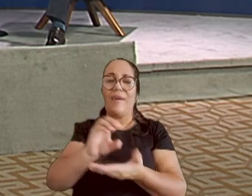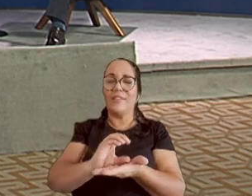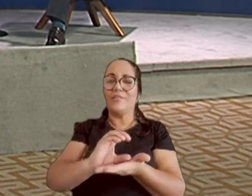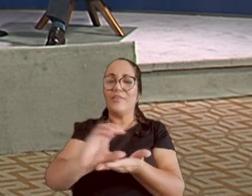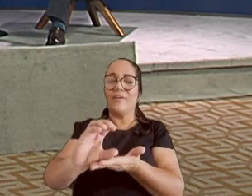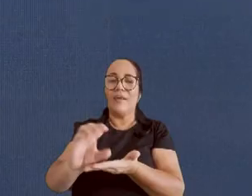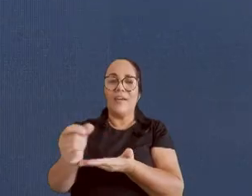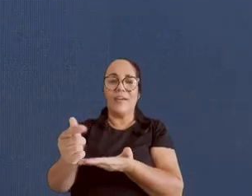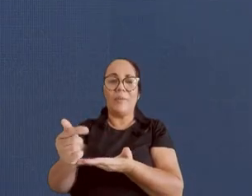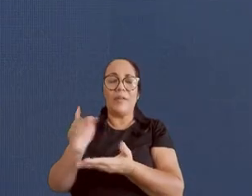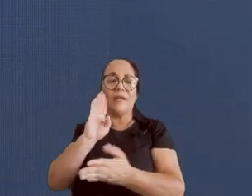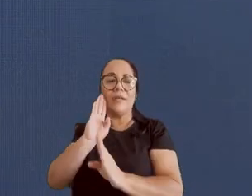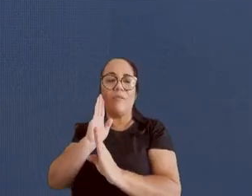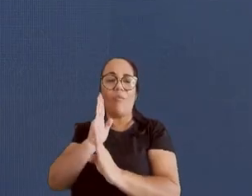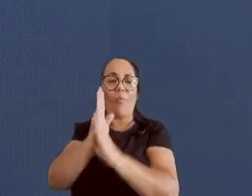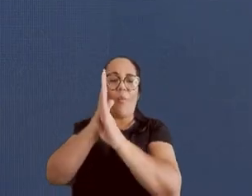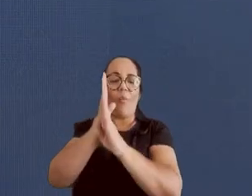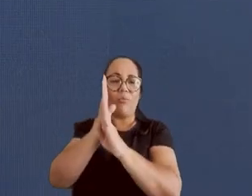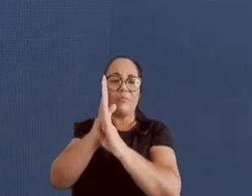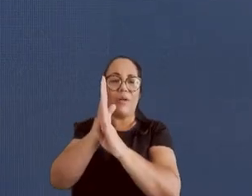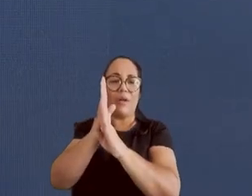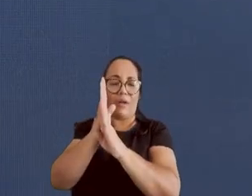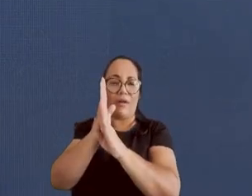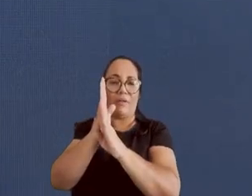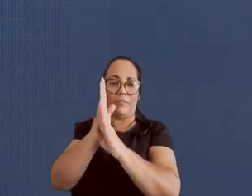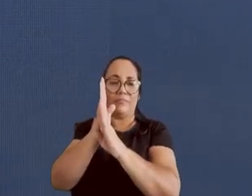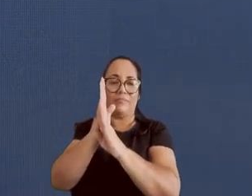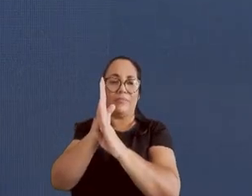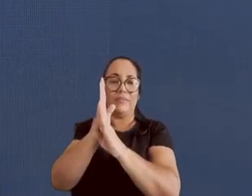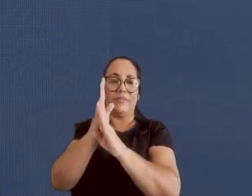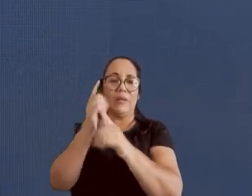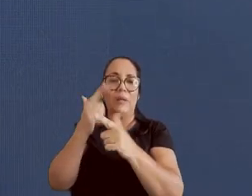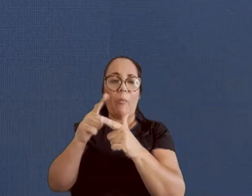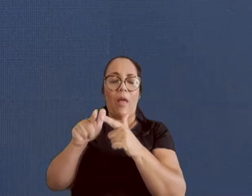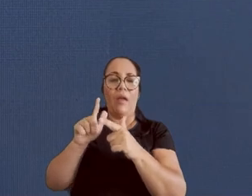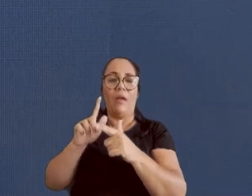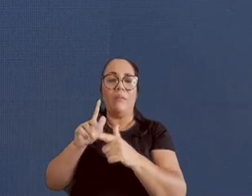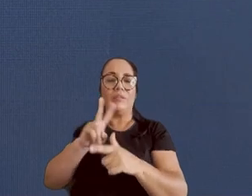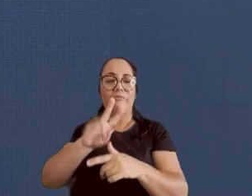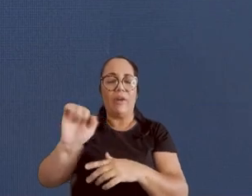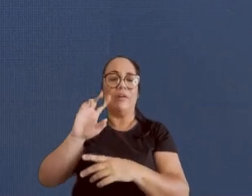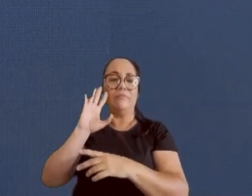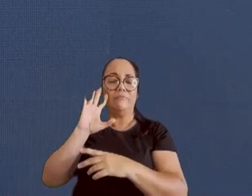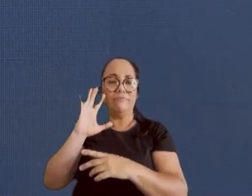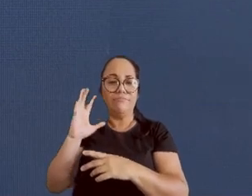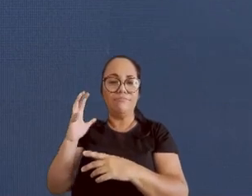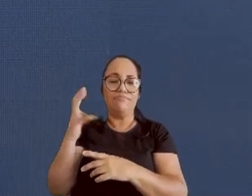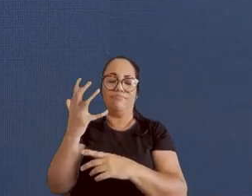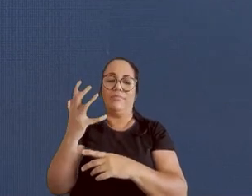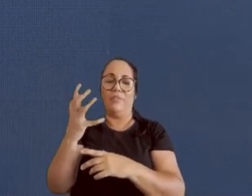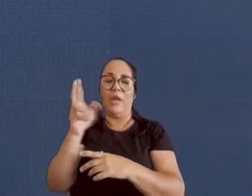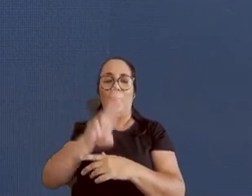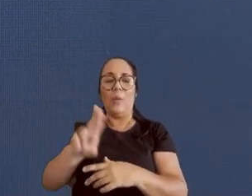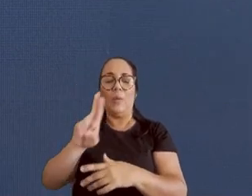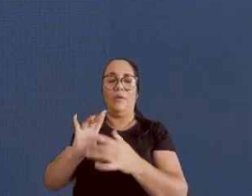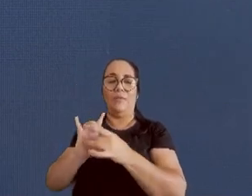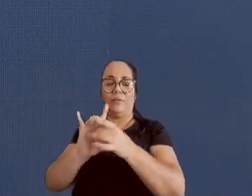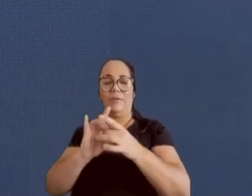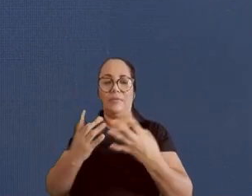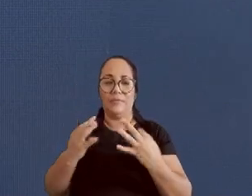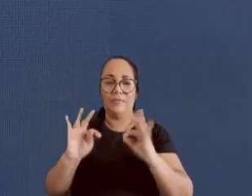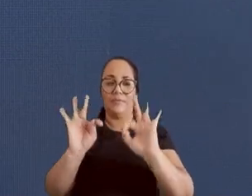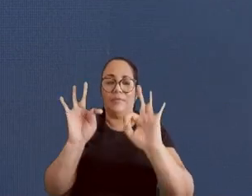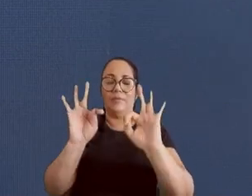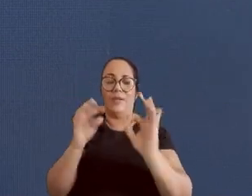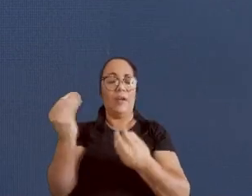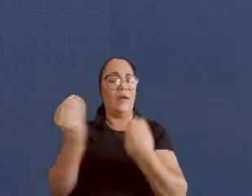você já trazem com o mercado Agro com produtor rural e as diversas elos da cadeia ele ele pode acontecer de forma melhor né para